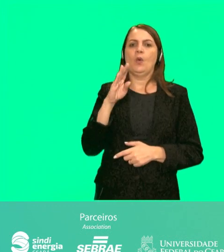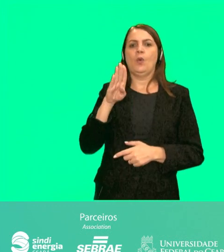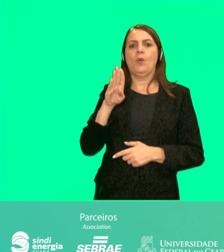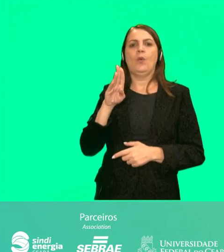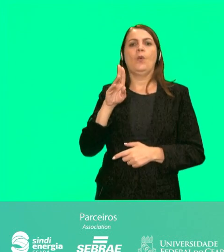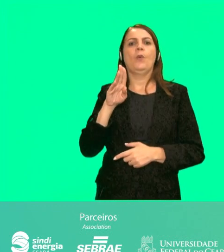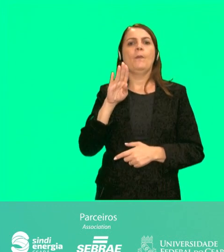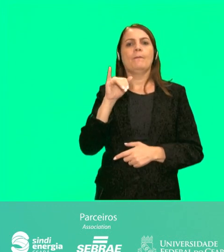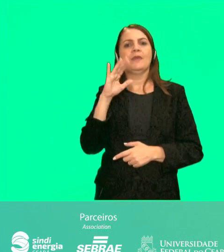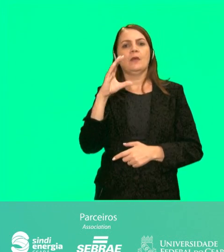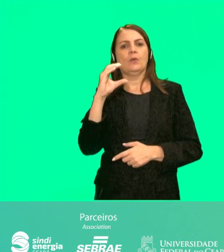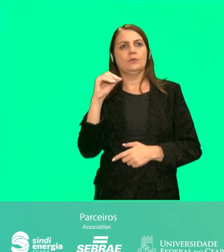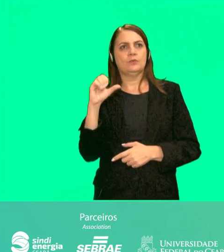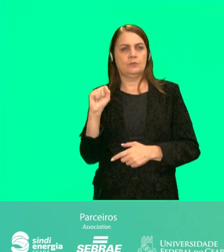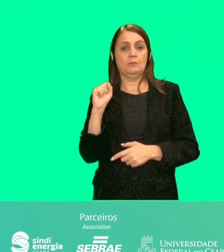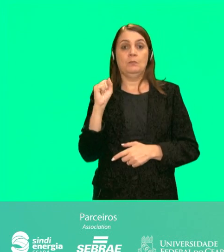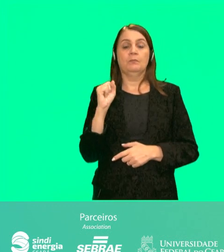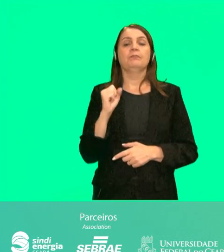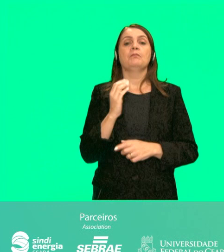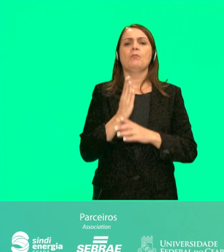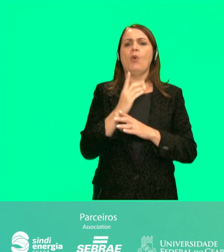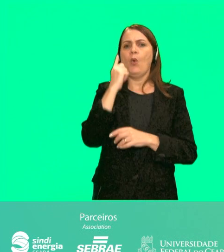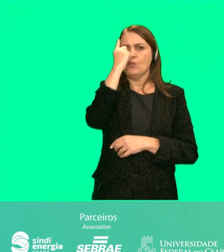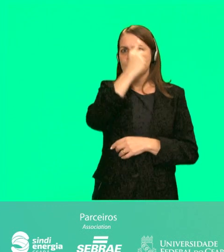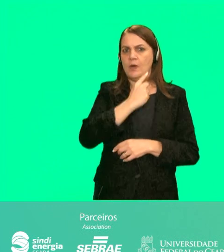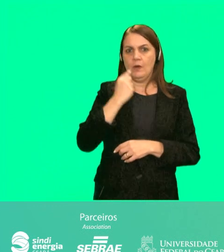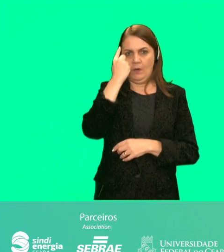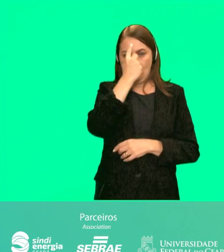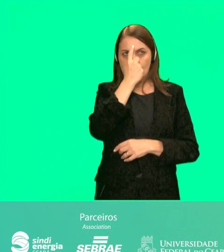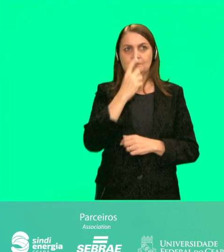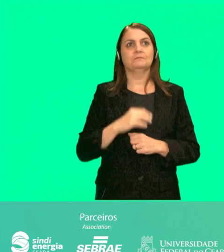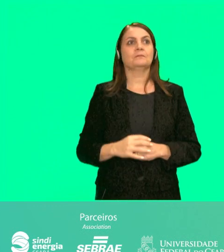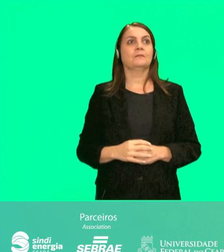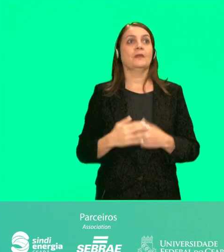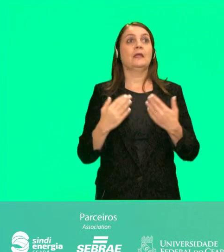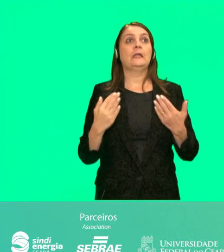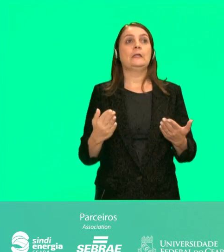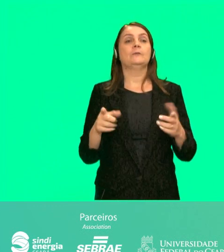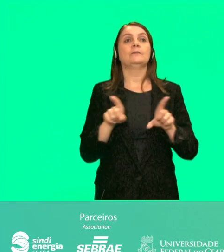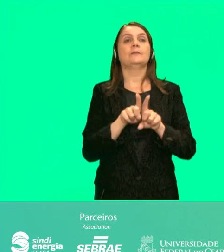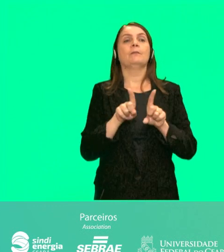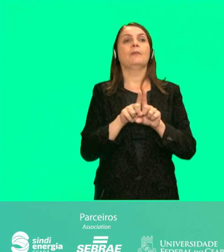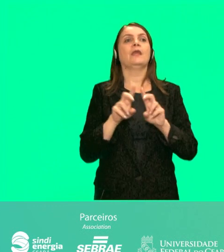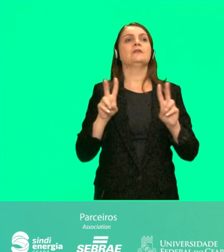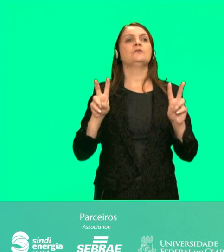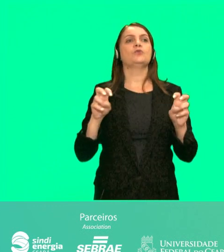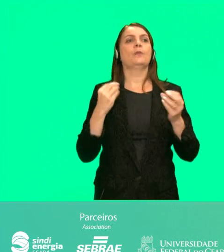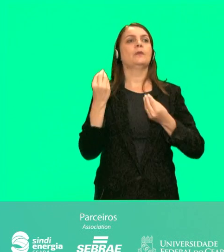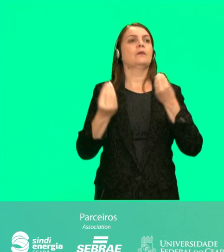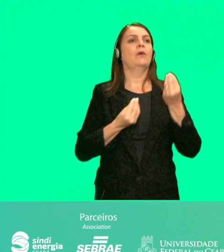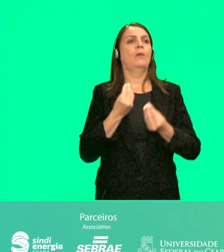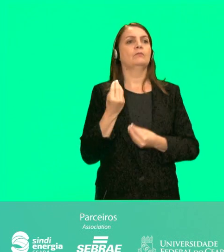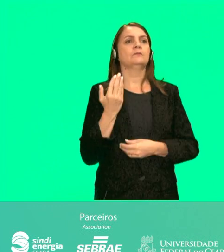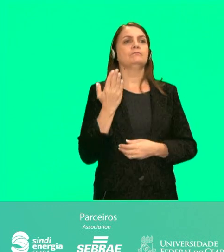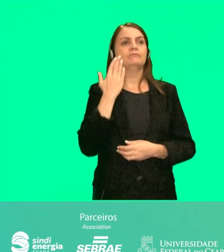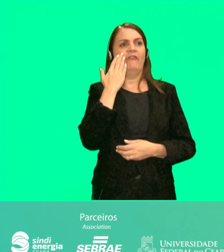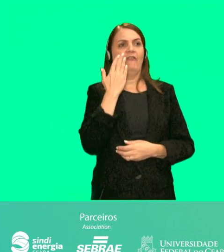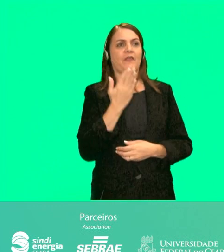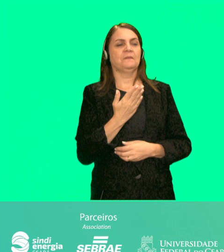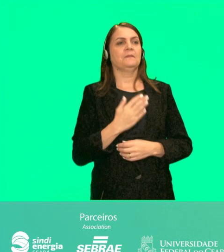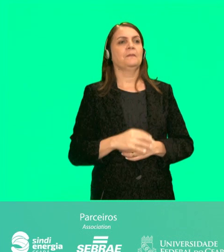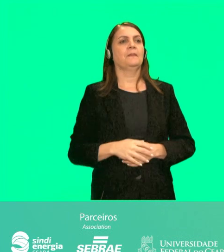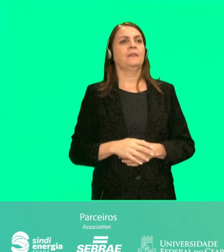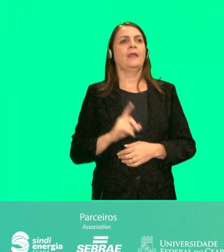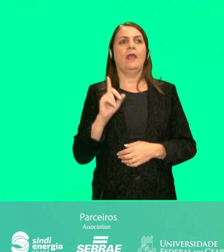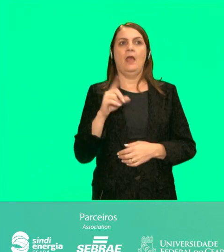pressão 4.5, pouco acima da pressão do 4,000, Fiec. no, 4 Questão de operação, né? cubic Isso é meters muito per hour of importante,